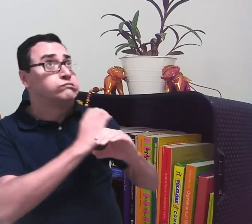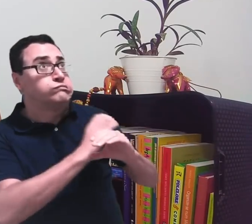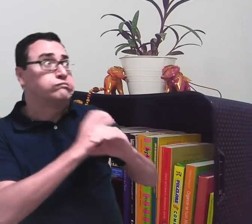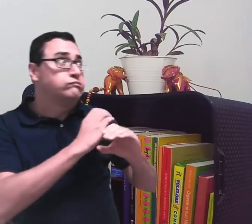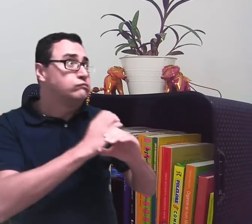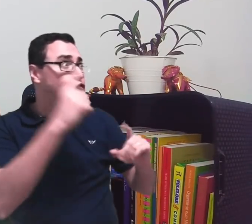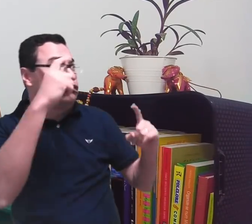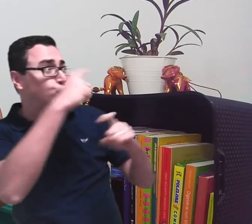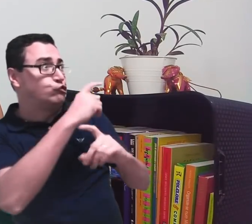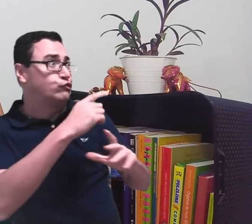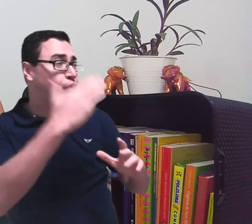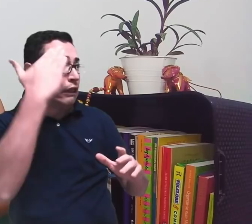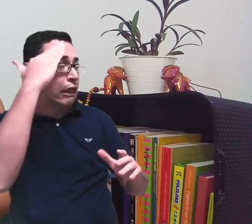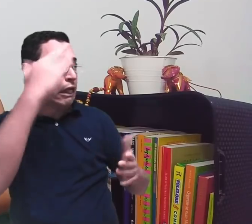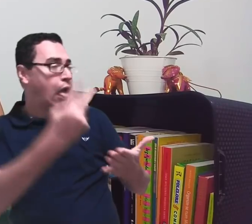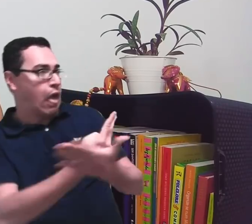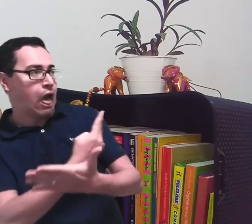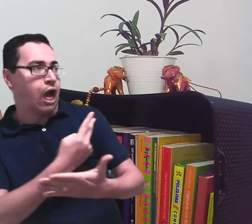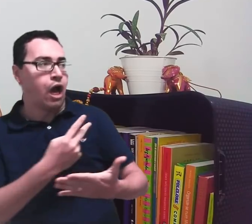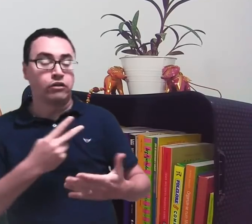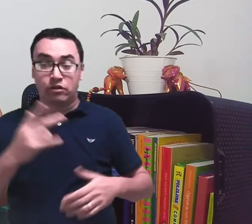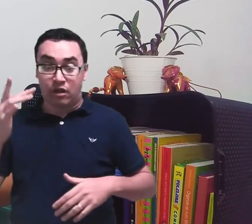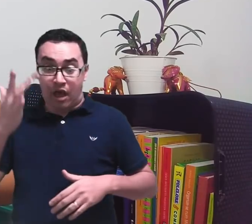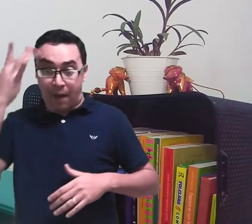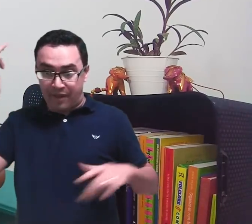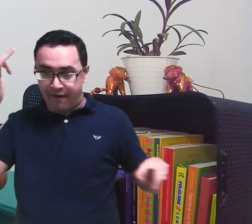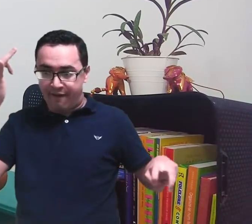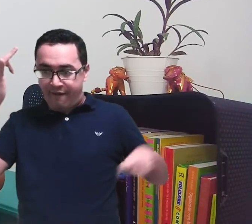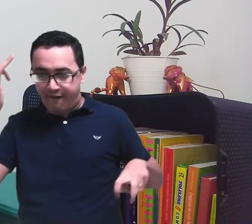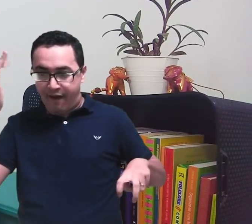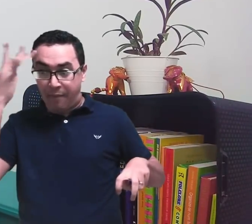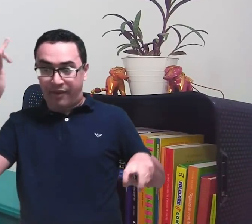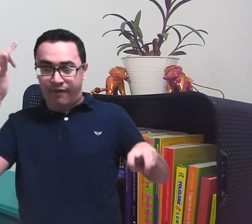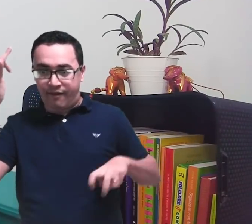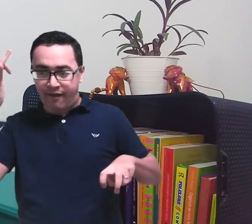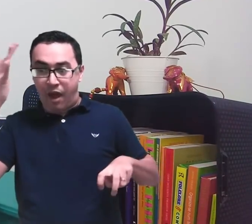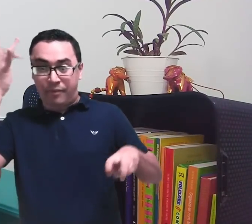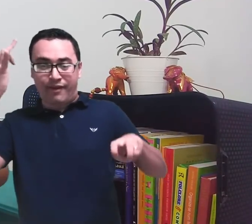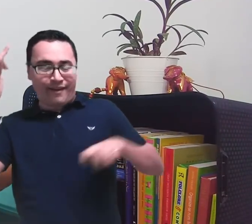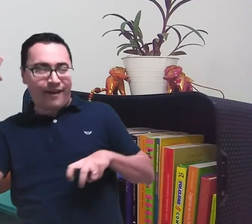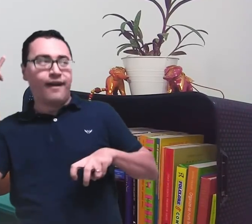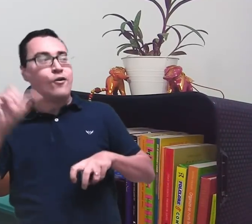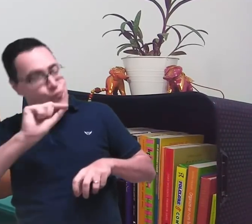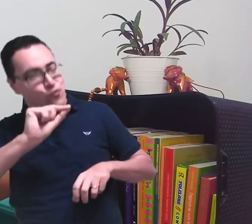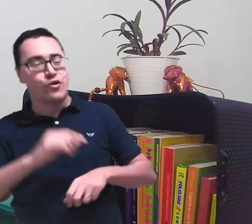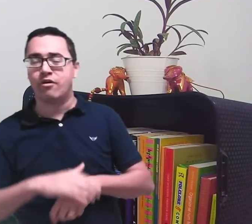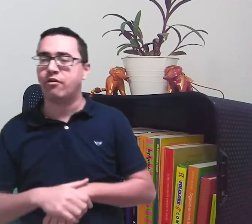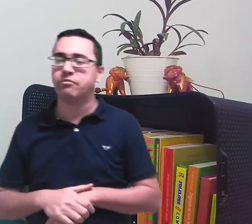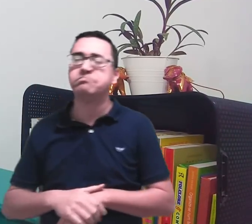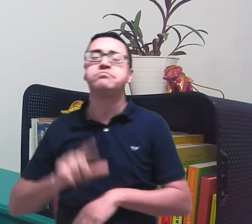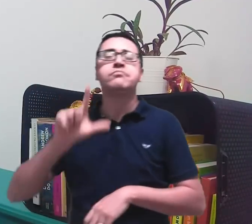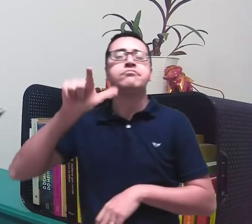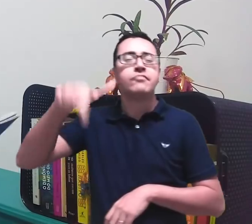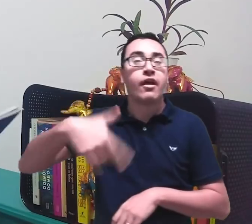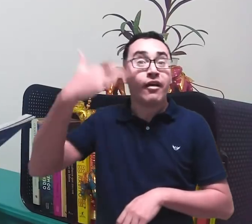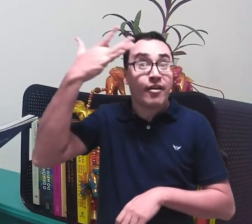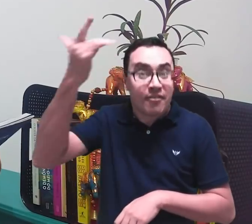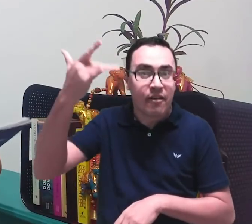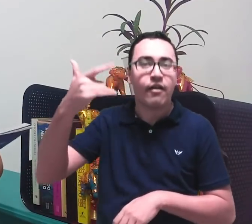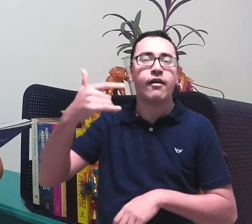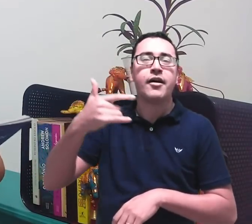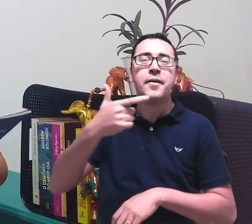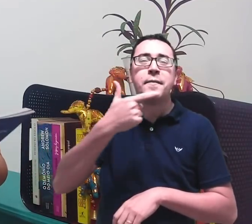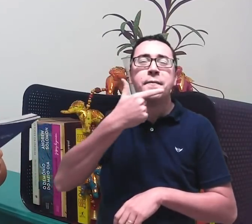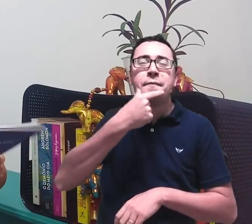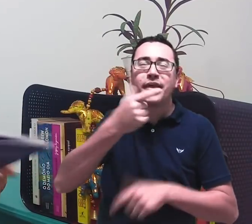você sentará um pouco mais perto. No dia seguinte, o Pequeno Príncipe voltou. Teria sido